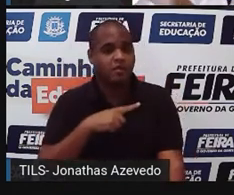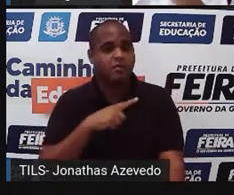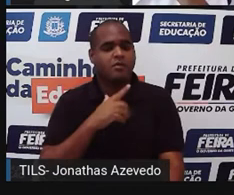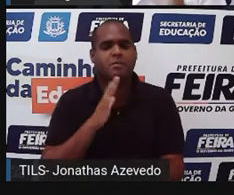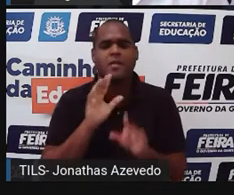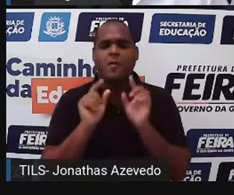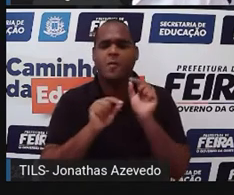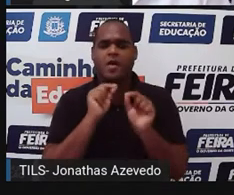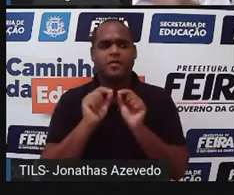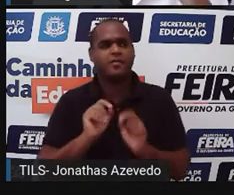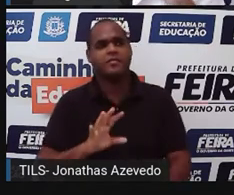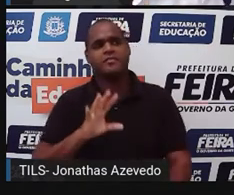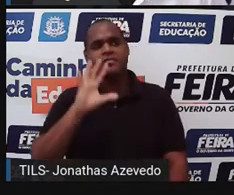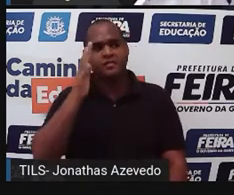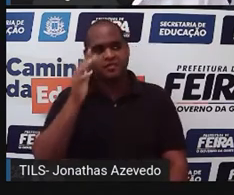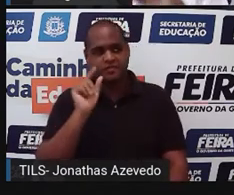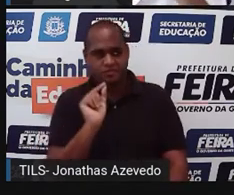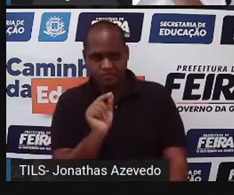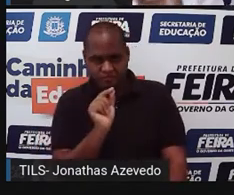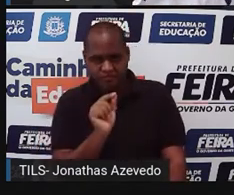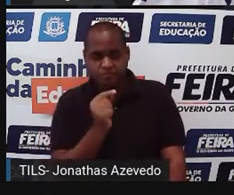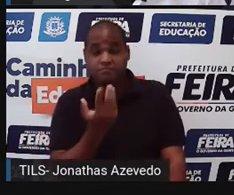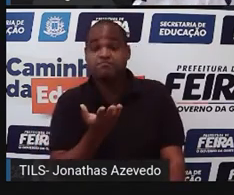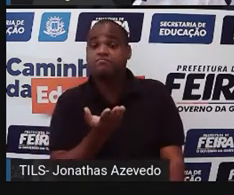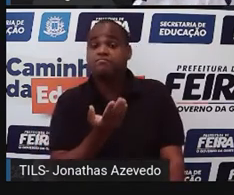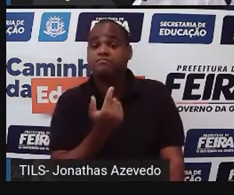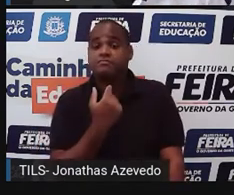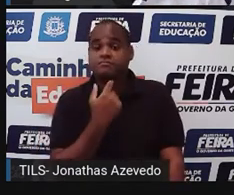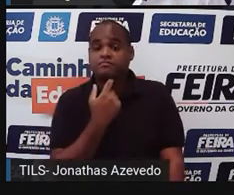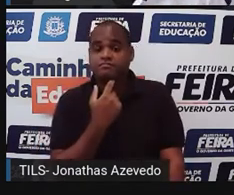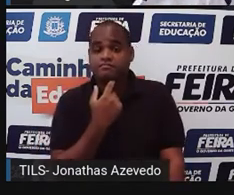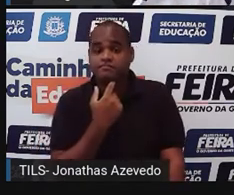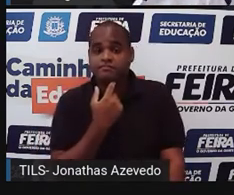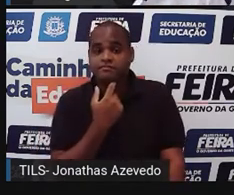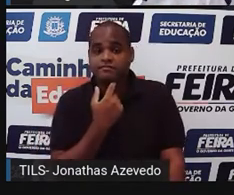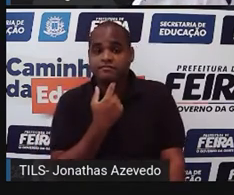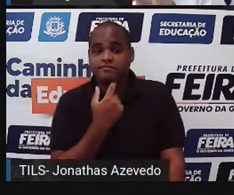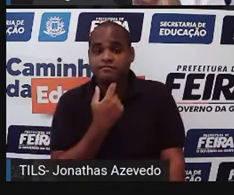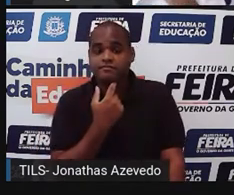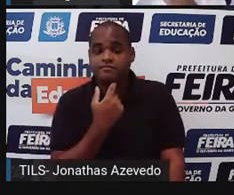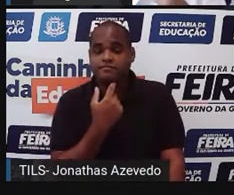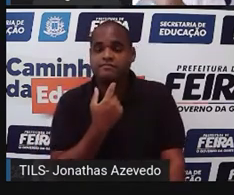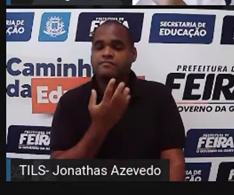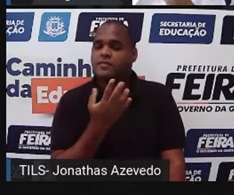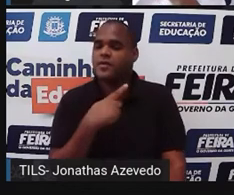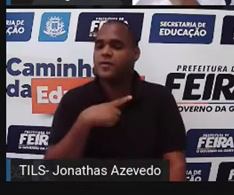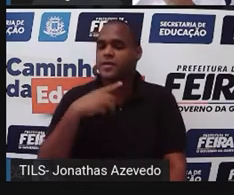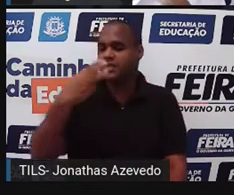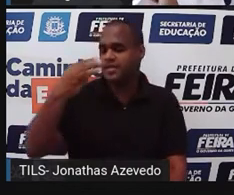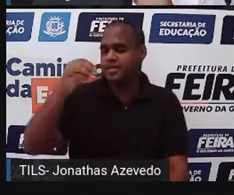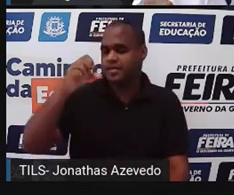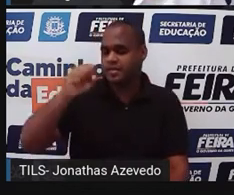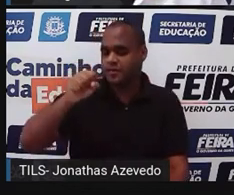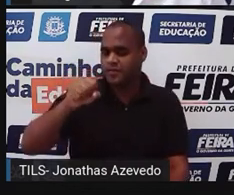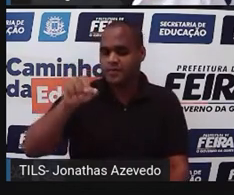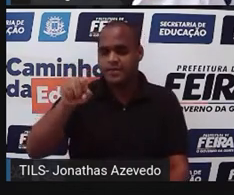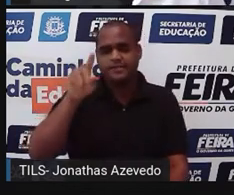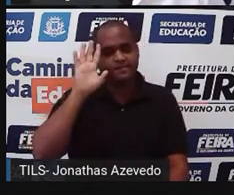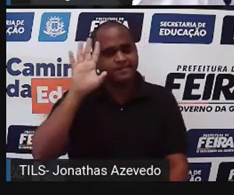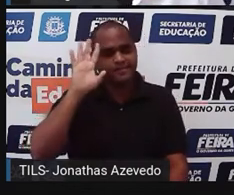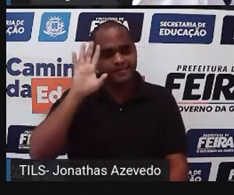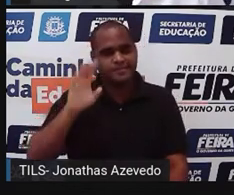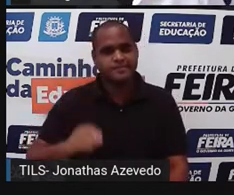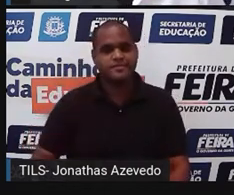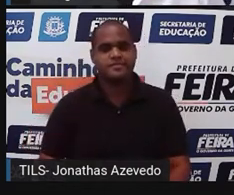o que é que aconteceu com esse e retângulo eu vou te dar 30 segundos para você